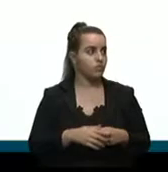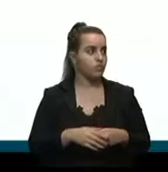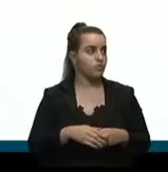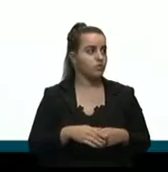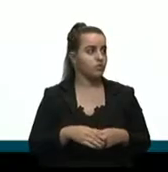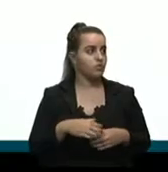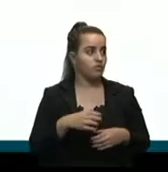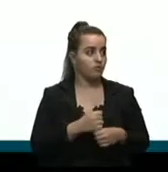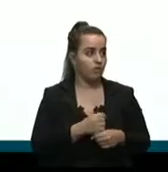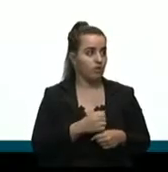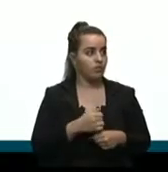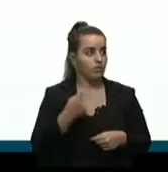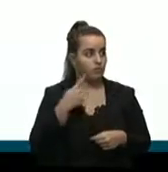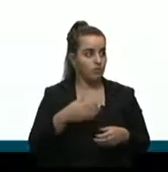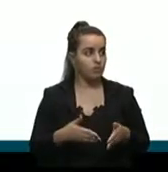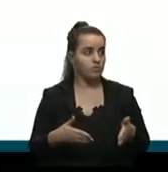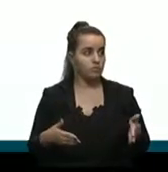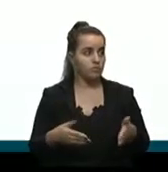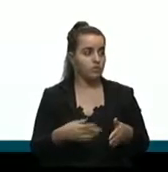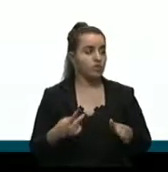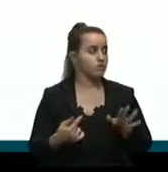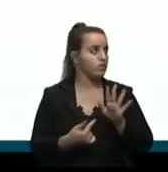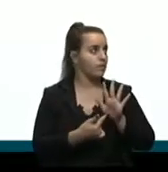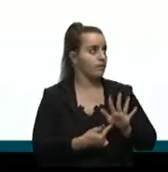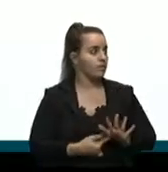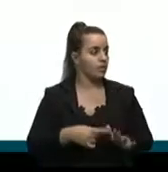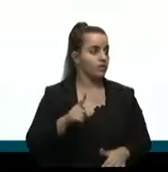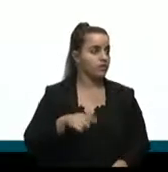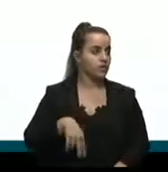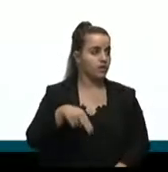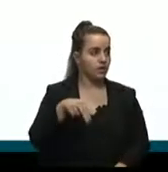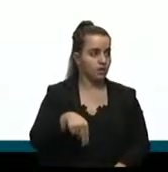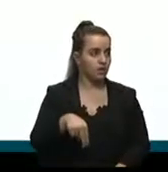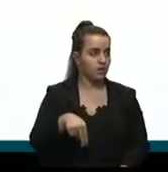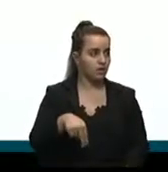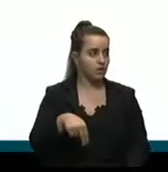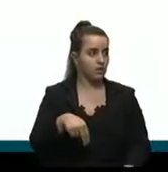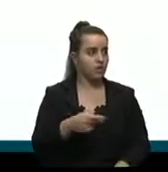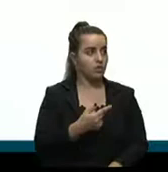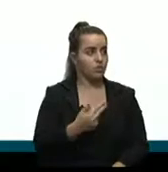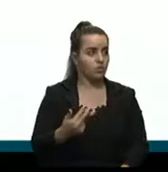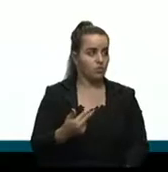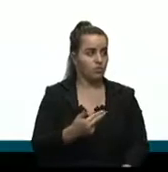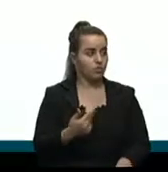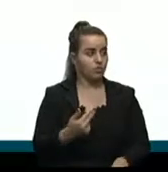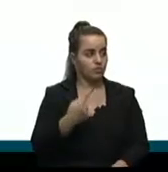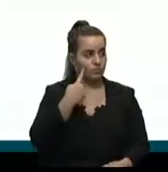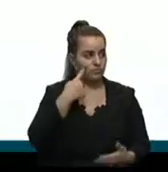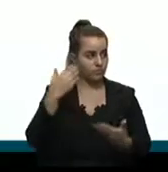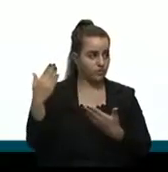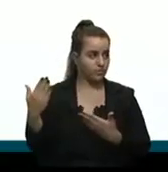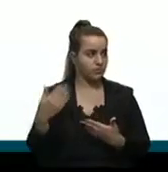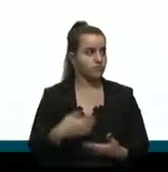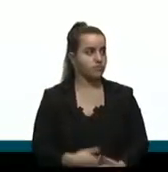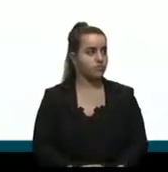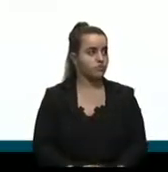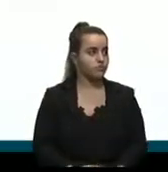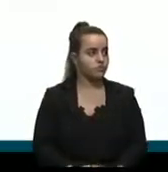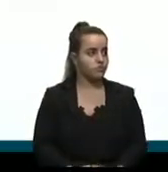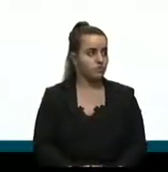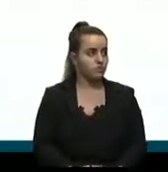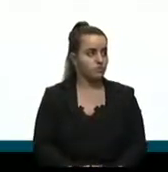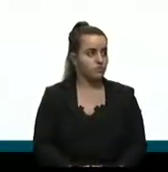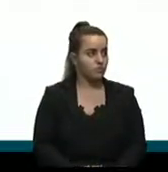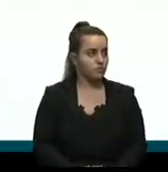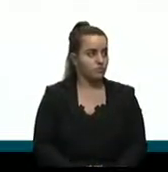A fórmula para o tamanho da amostra é n igual Z lambda ao quadrado vezes a